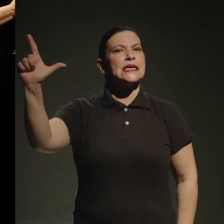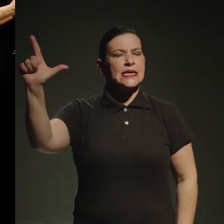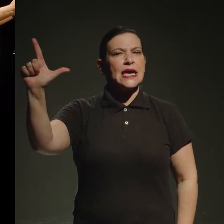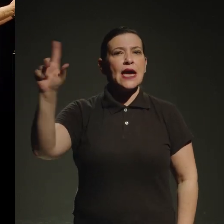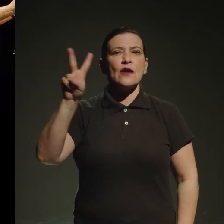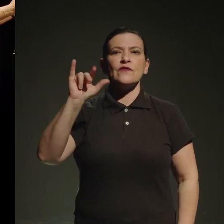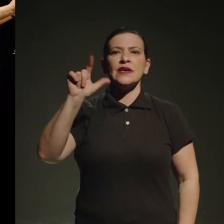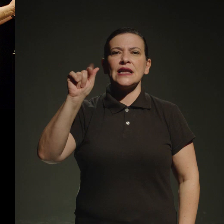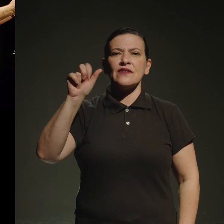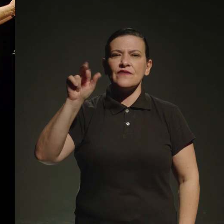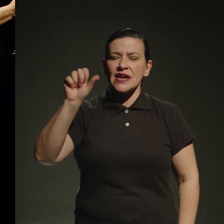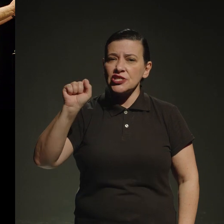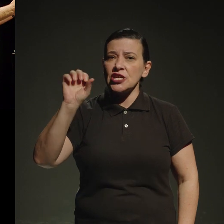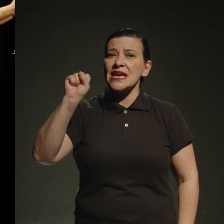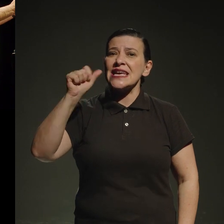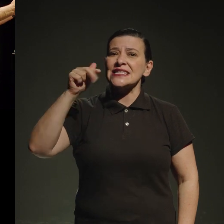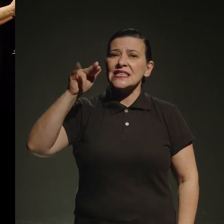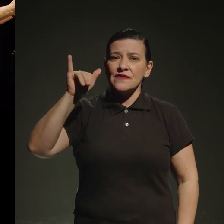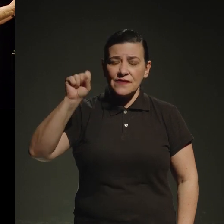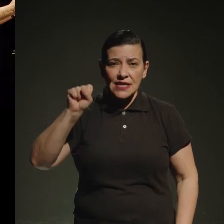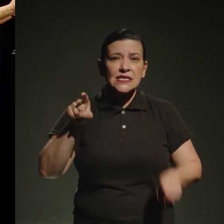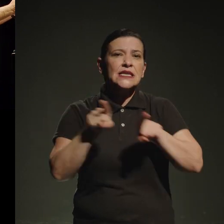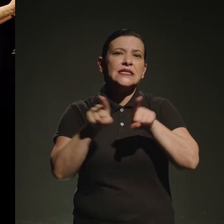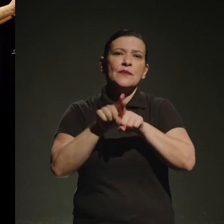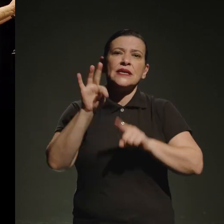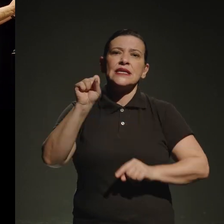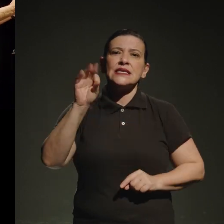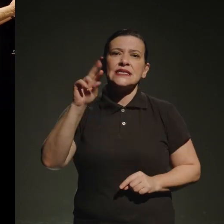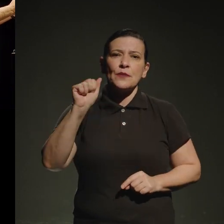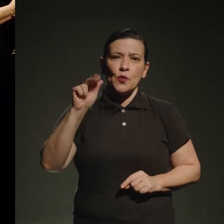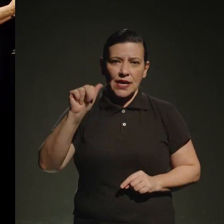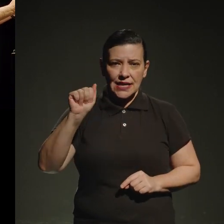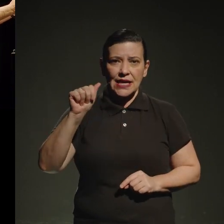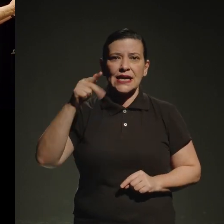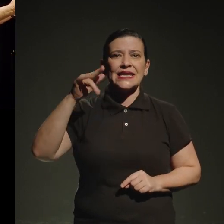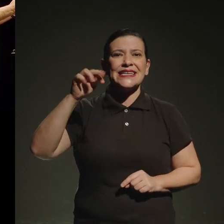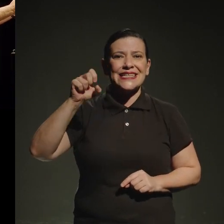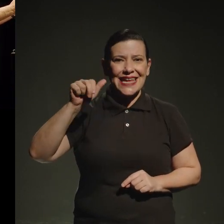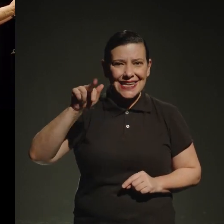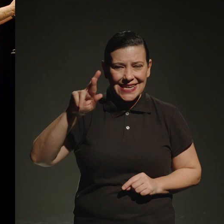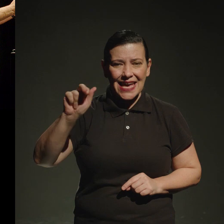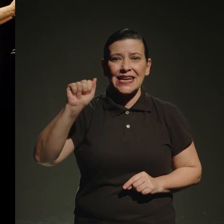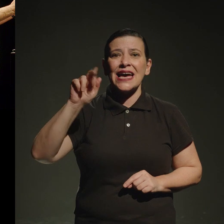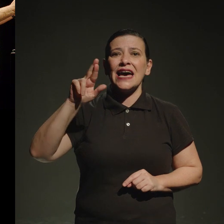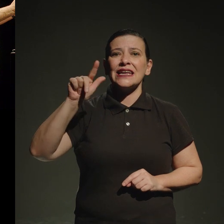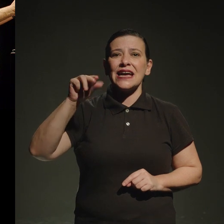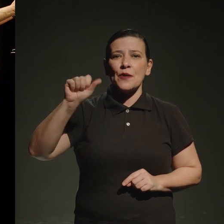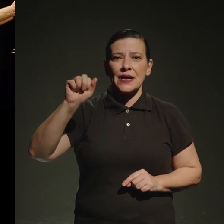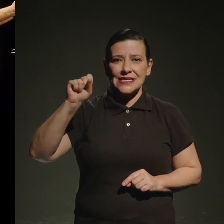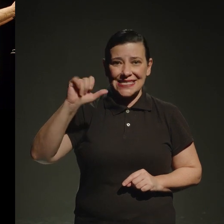de la Orden, Argamassilha de Calatrava e Argamassilha de Alba. Eram 7 os povoados